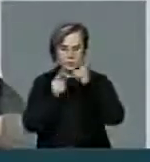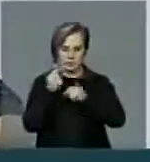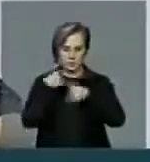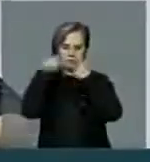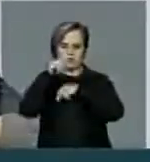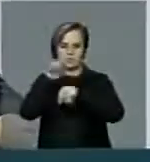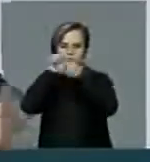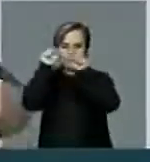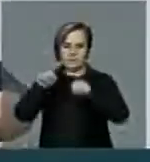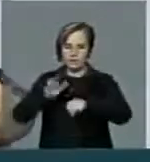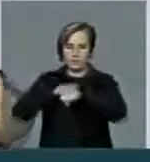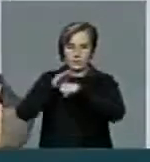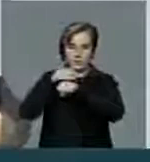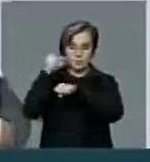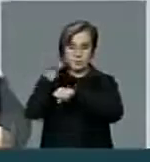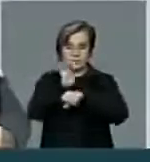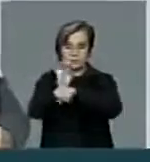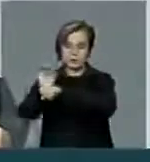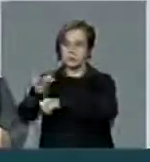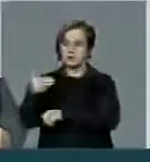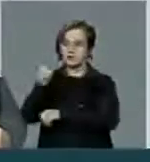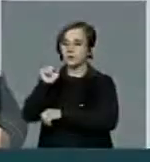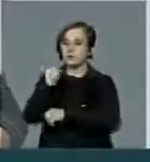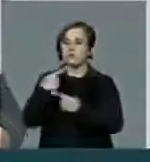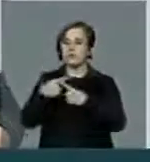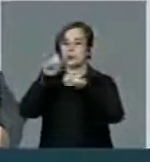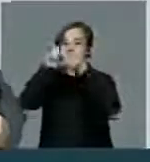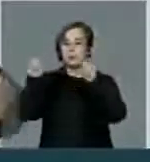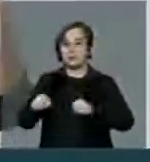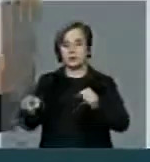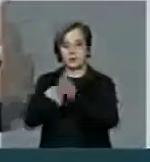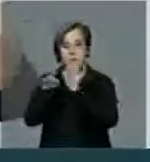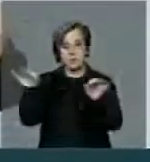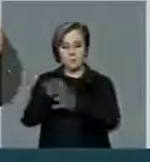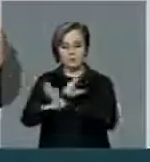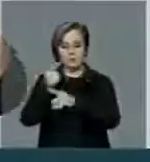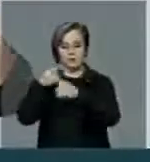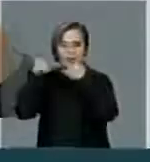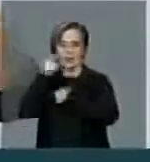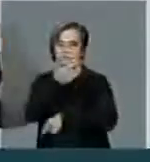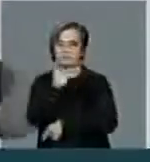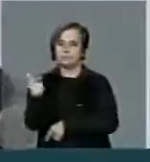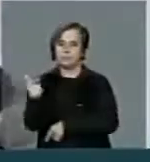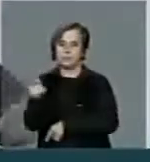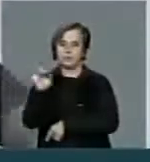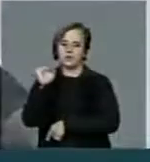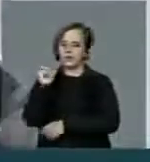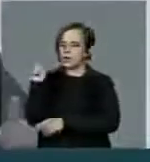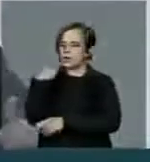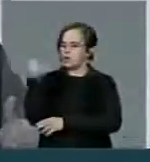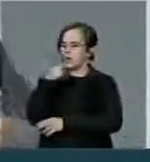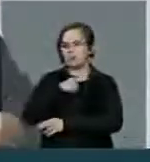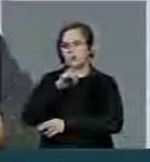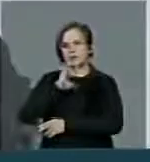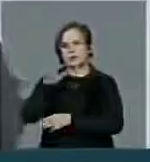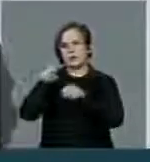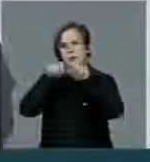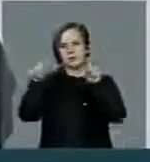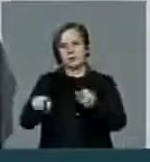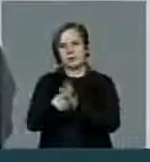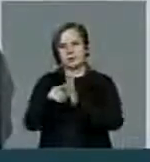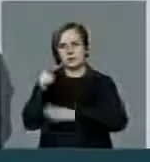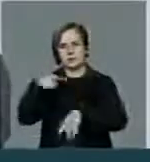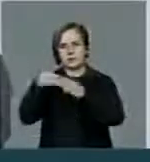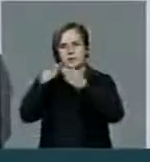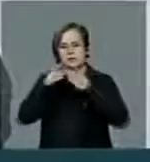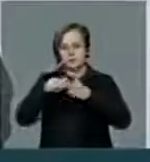eles. Eles não têm sistema desenvolvido. Uma exceção, o Rio Grande do Sul, que tem um sistema desenvolvido e pediu um